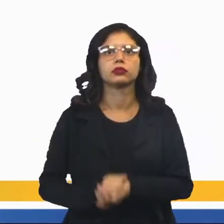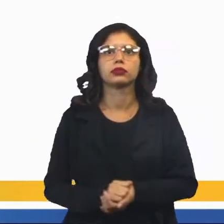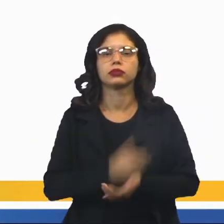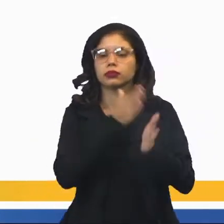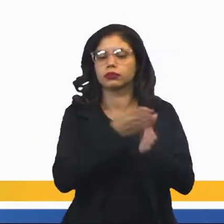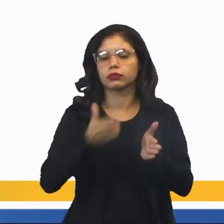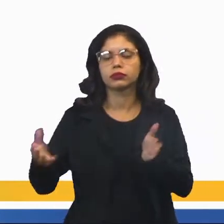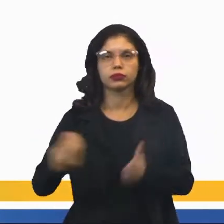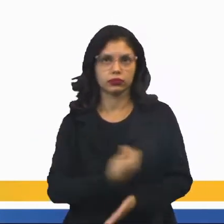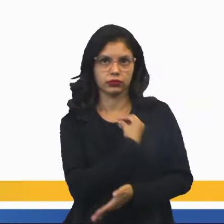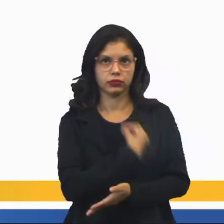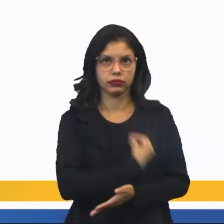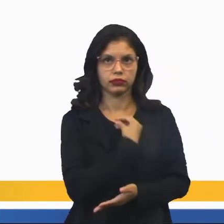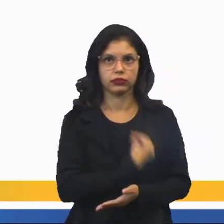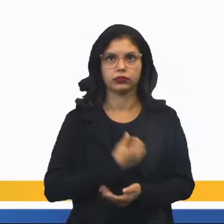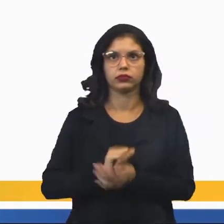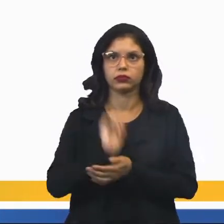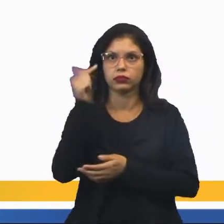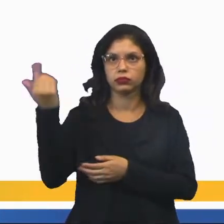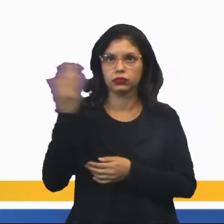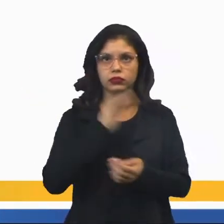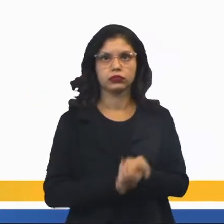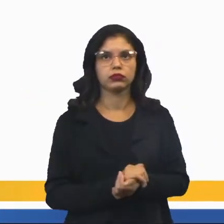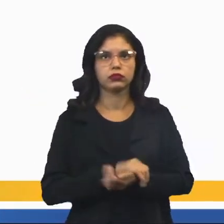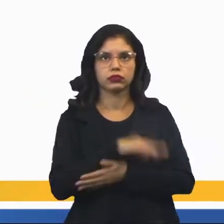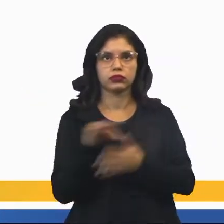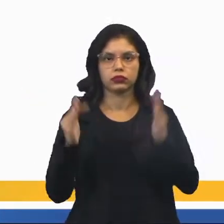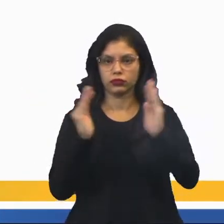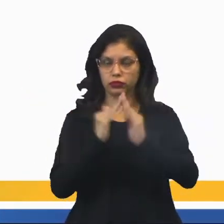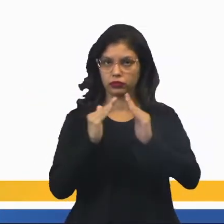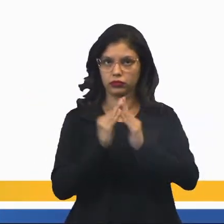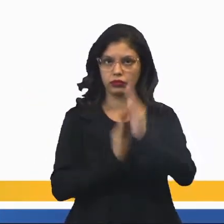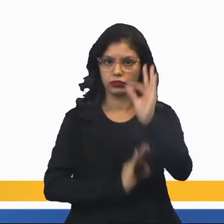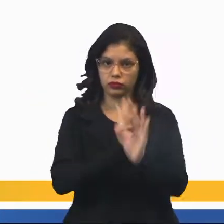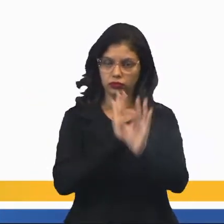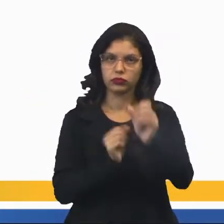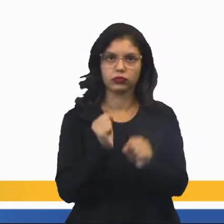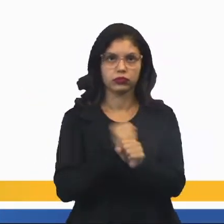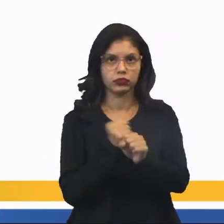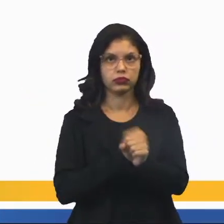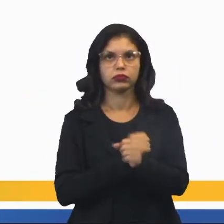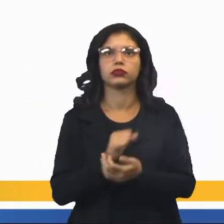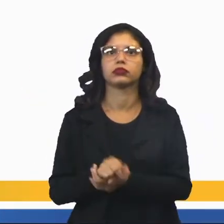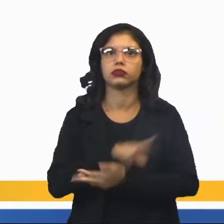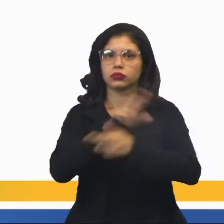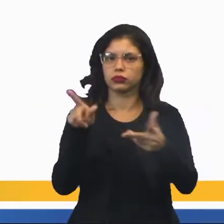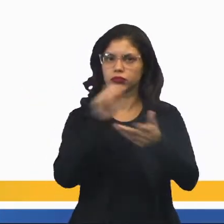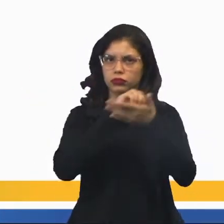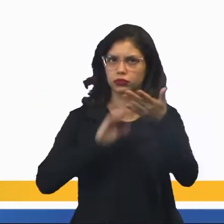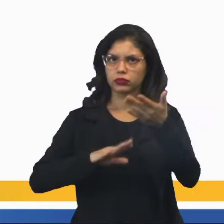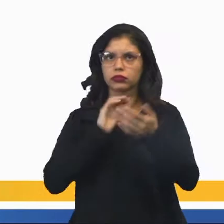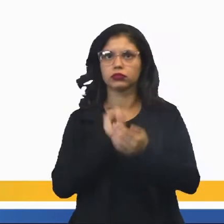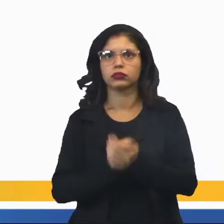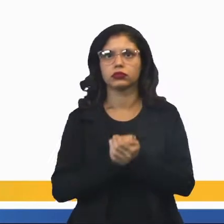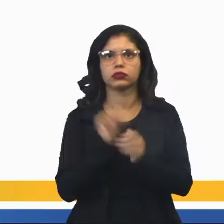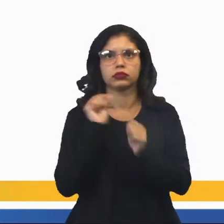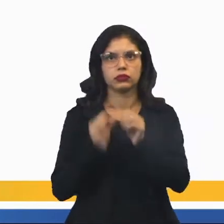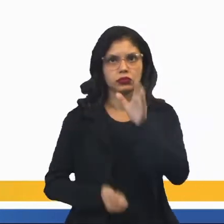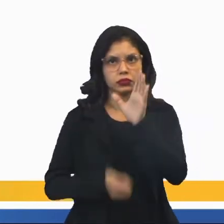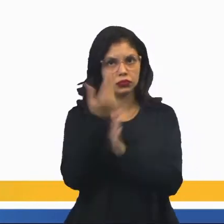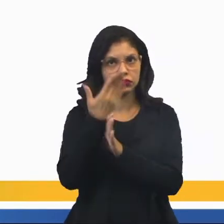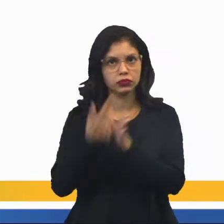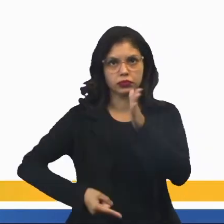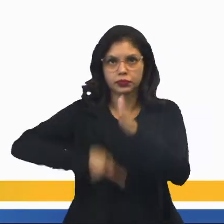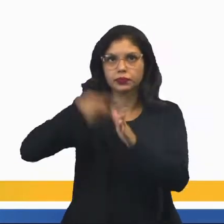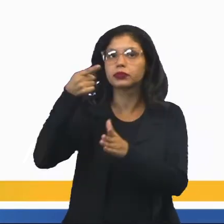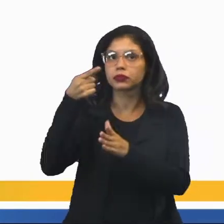indígenas passaram a conviver com outros tipos de casas e construções. Com essas diferentes atividades,